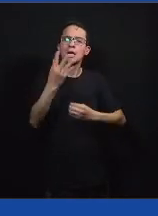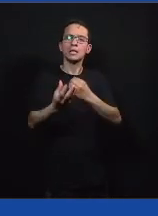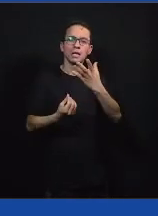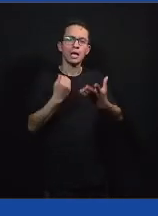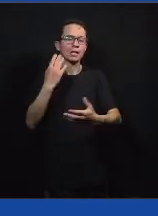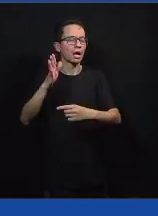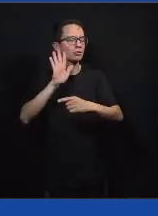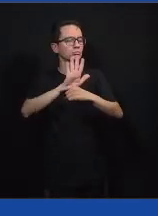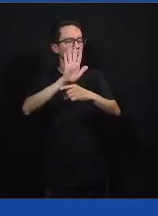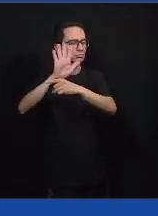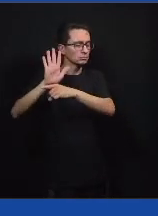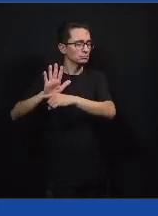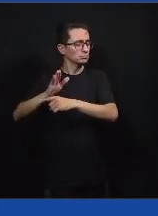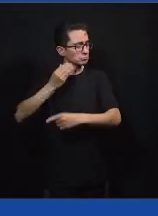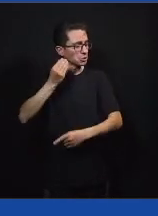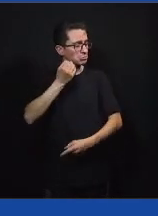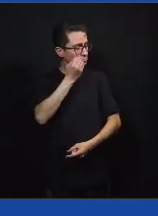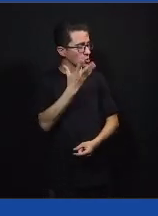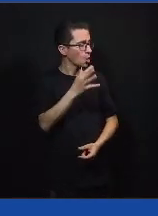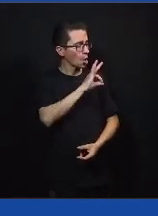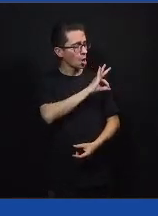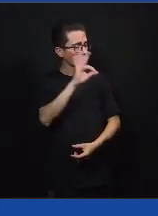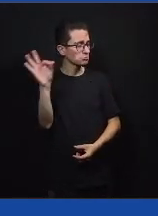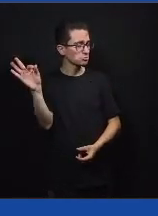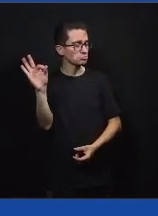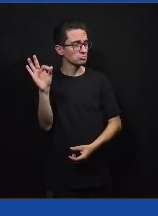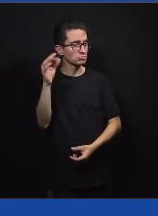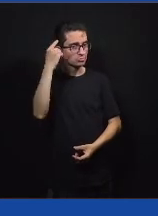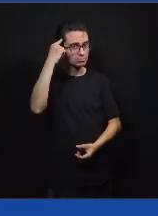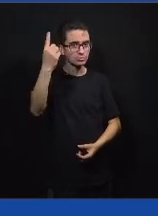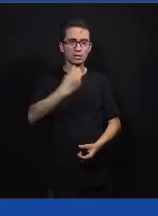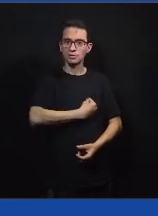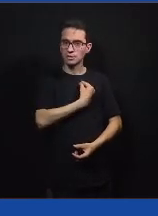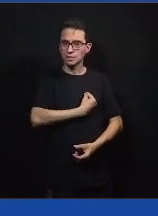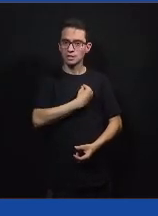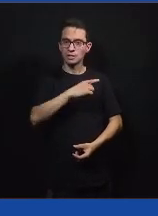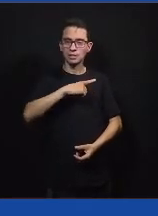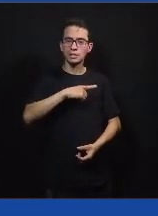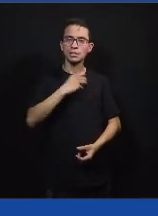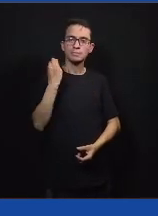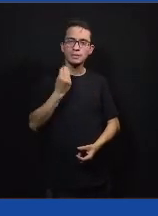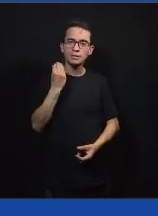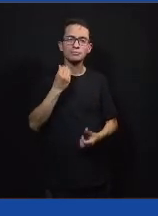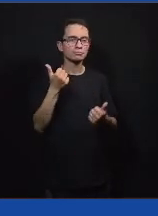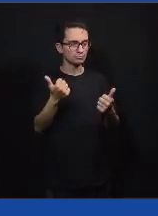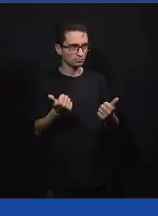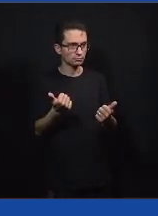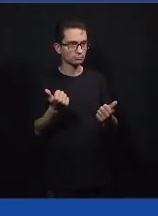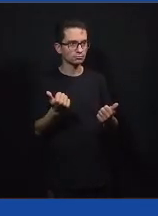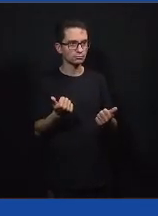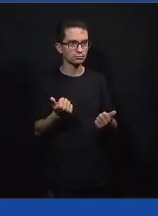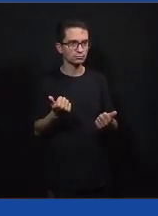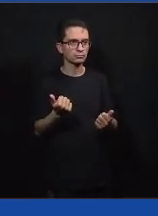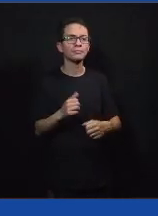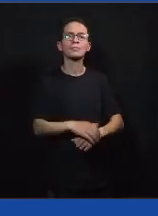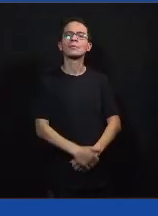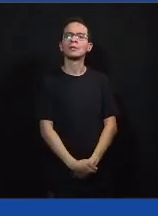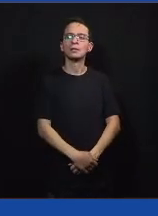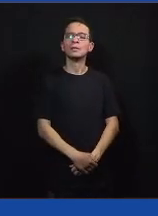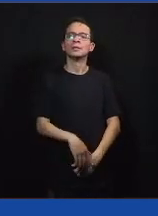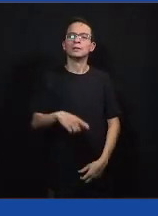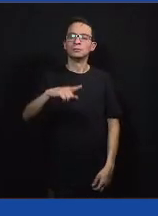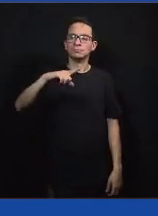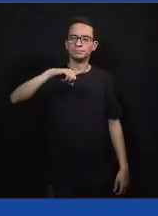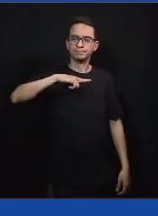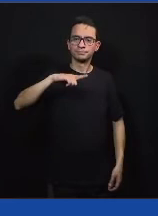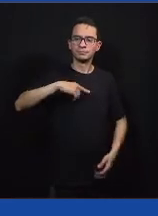projeta uma oportunidade muito grande que a gente teve de viver essa experiência né E aí top já temos aqui